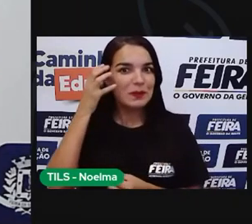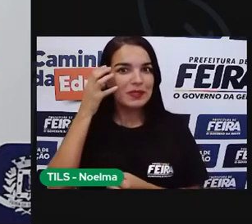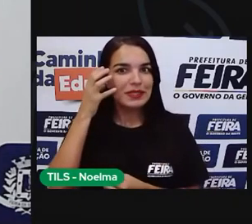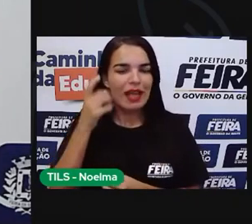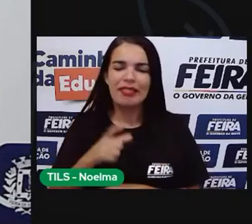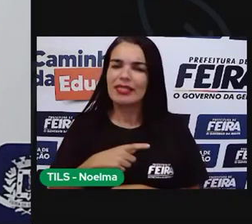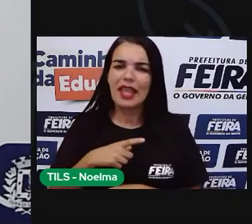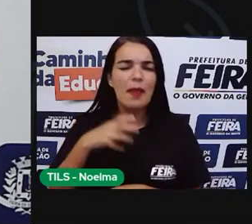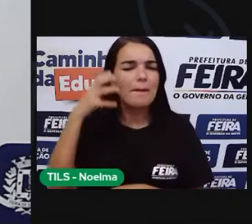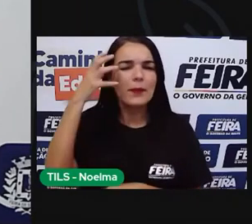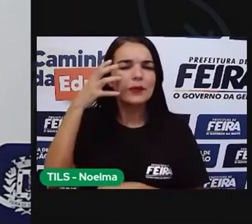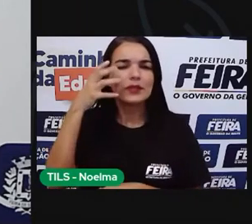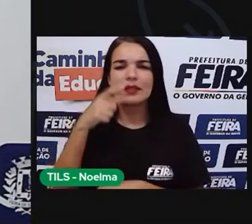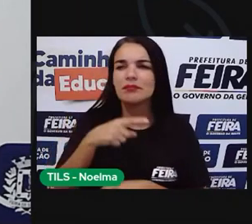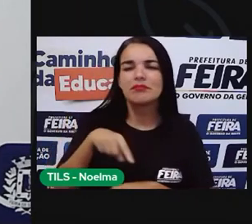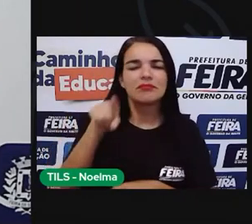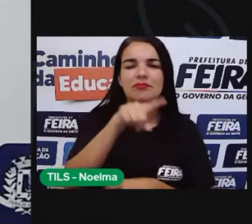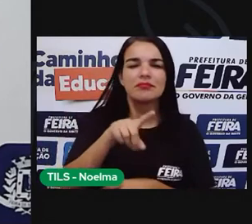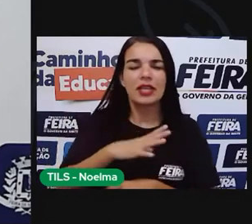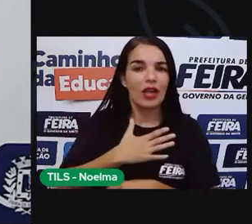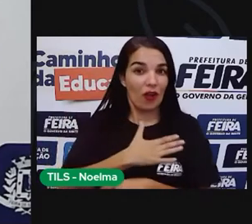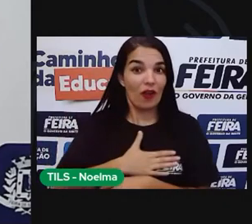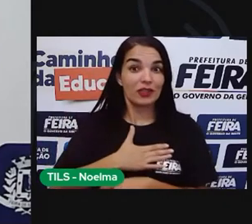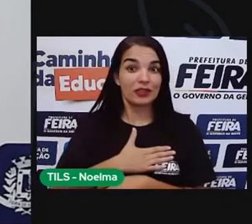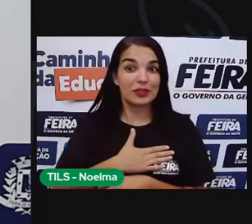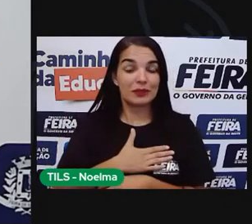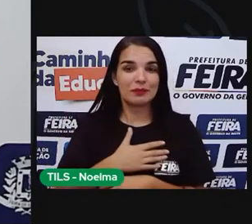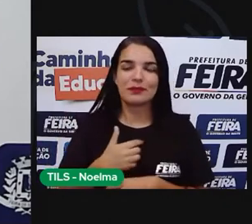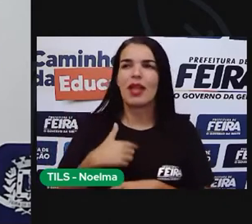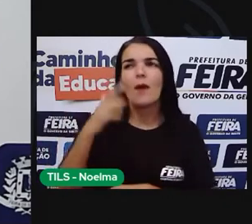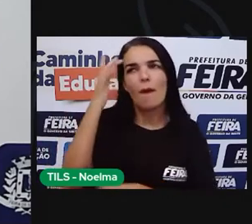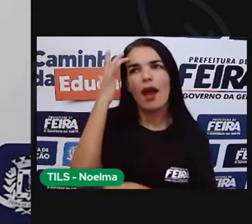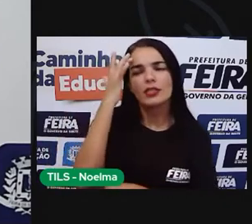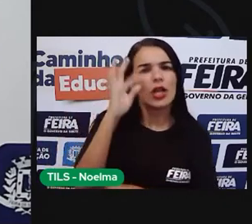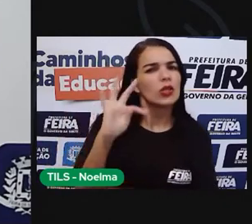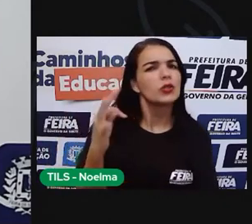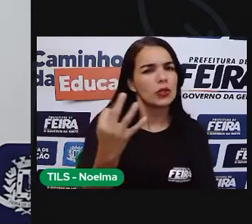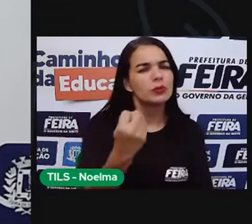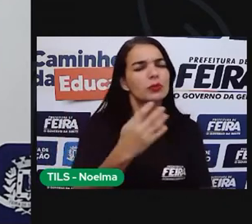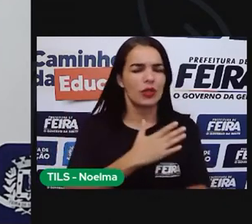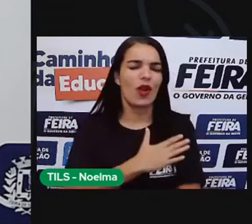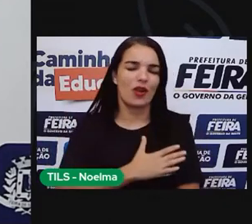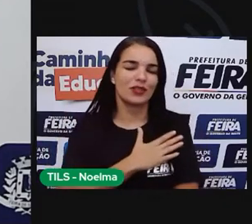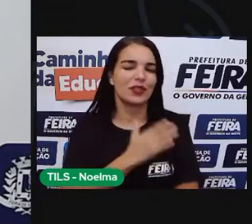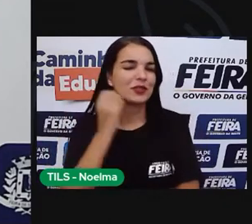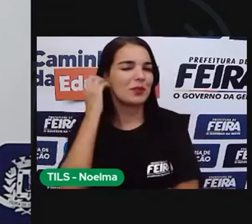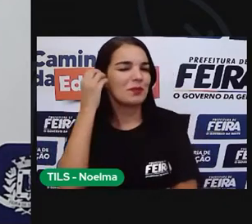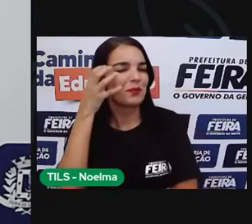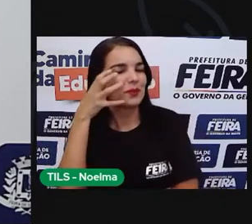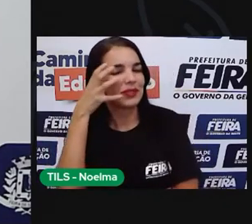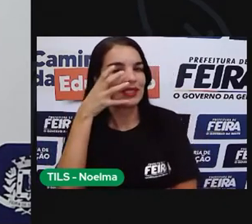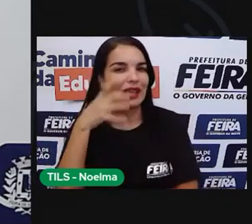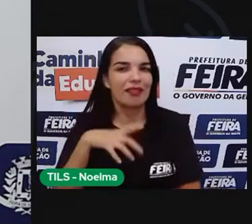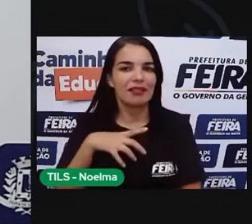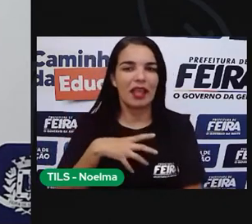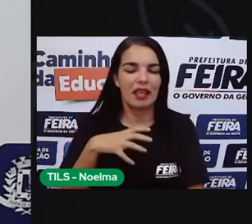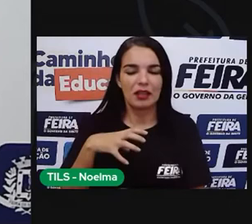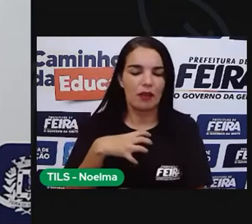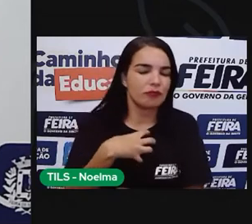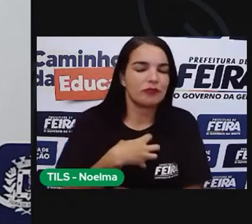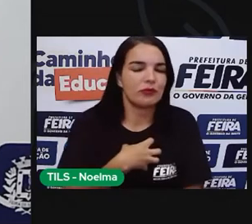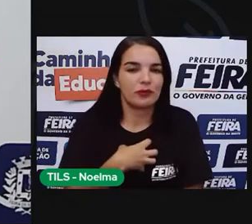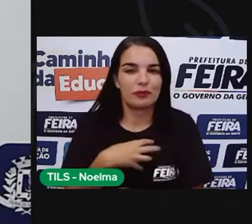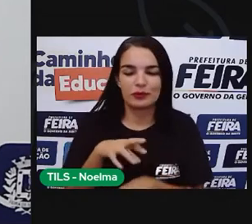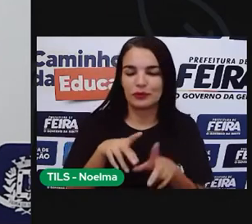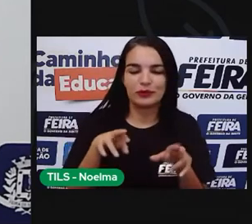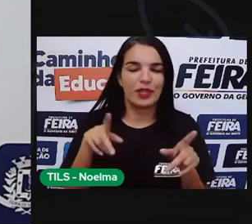da preferência de vocês? Eu creio que todo mundo gosta de música. Tem um estilo. E